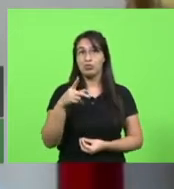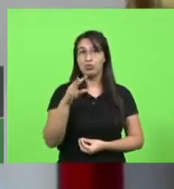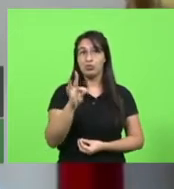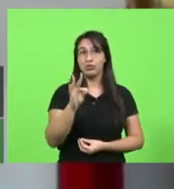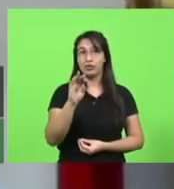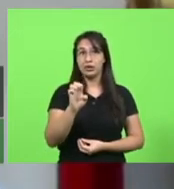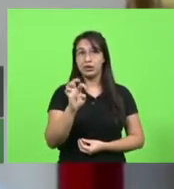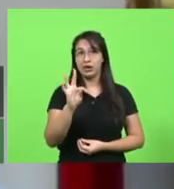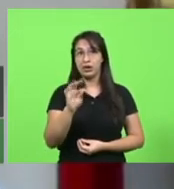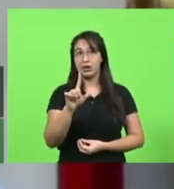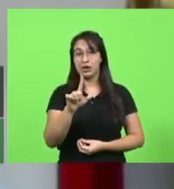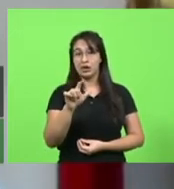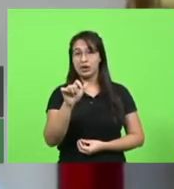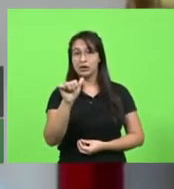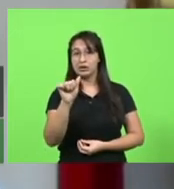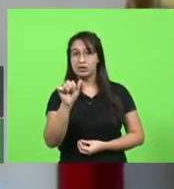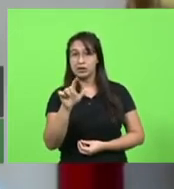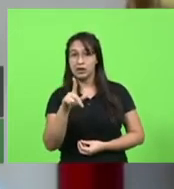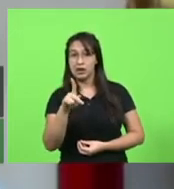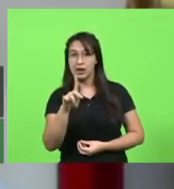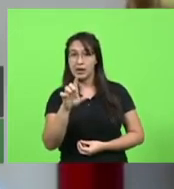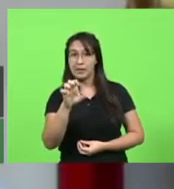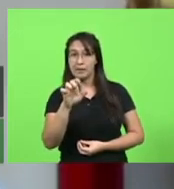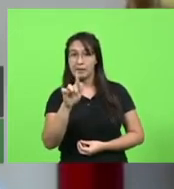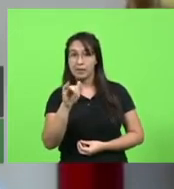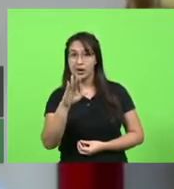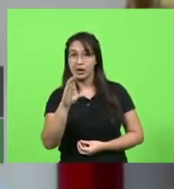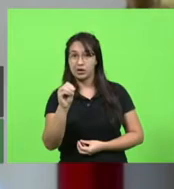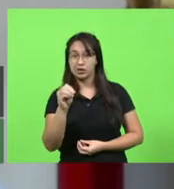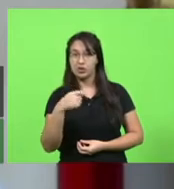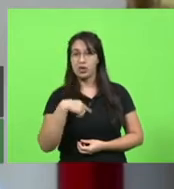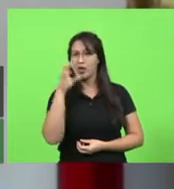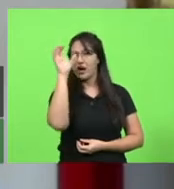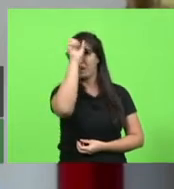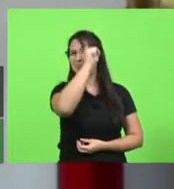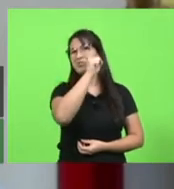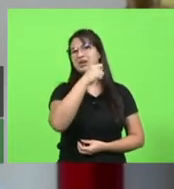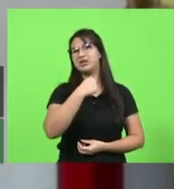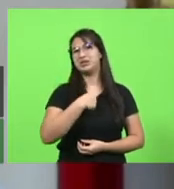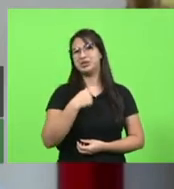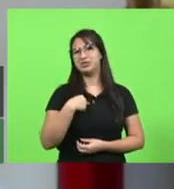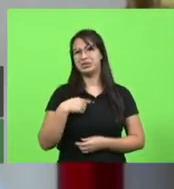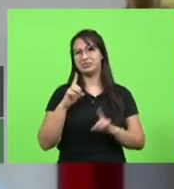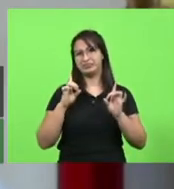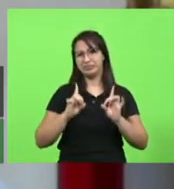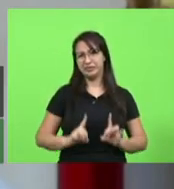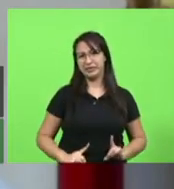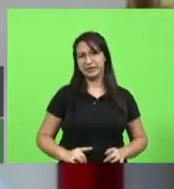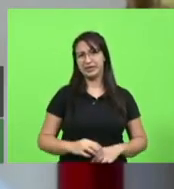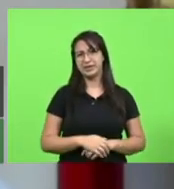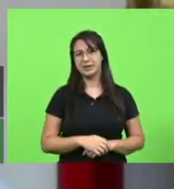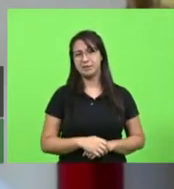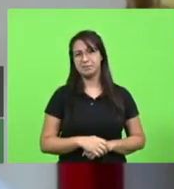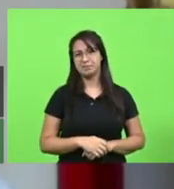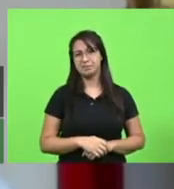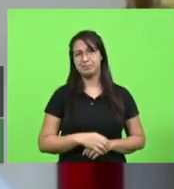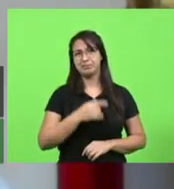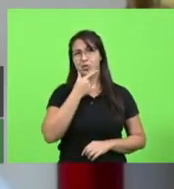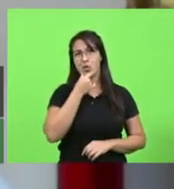eu aprendi muito com a minha deficiência. Aprendi muito. E sempre lutei. O Anselmo está aqui, também é